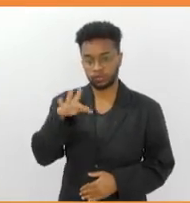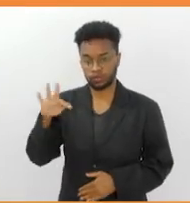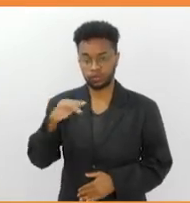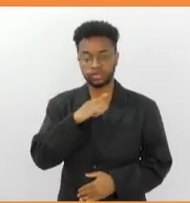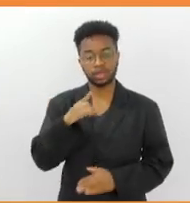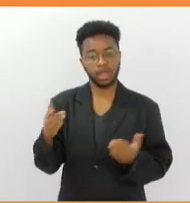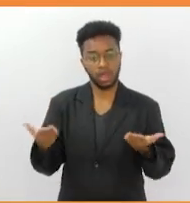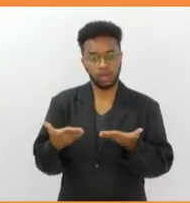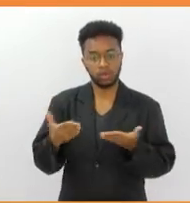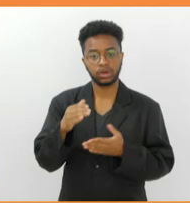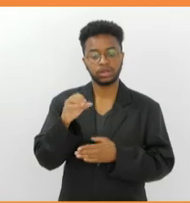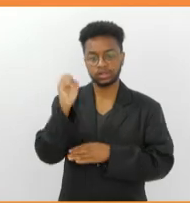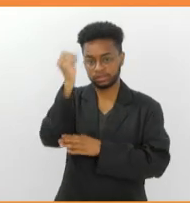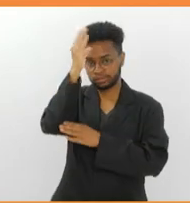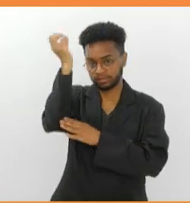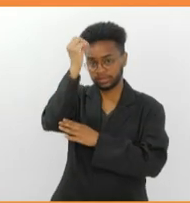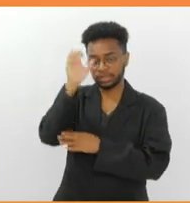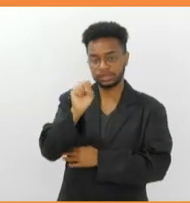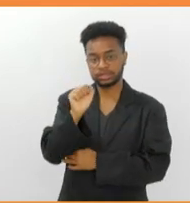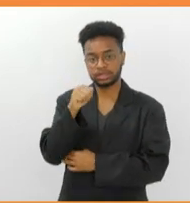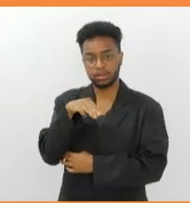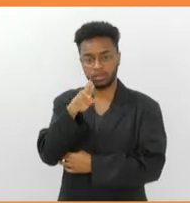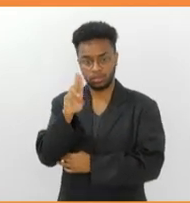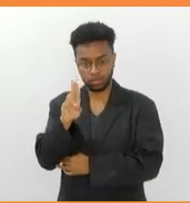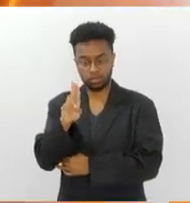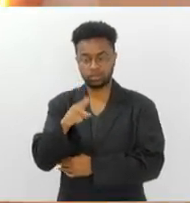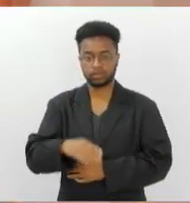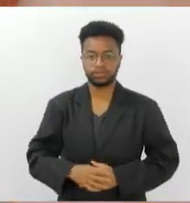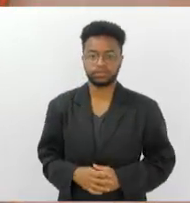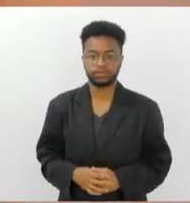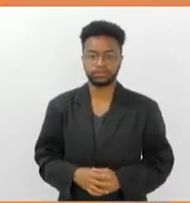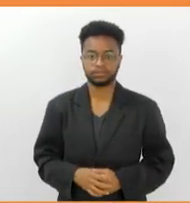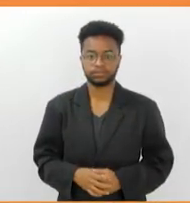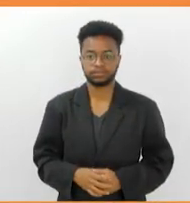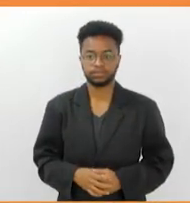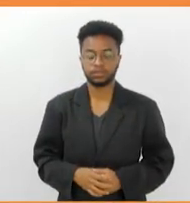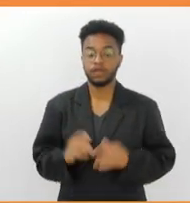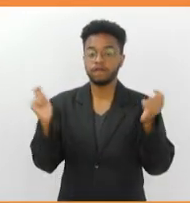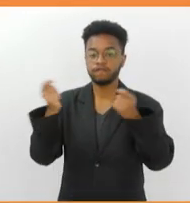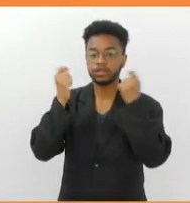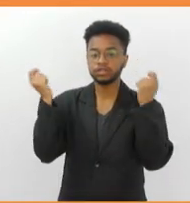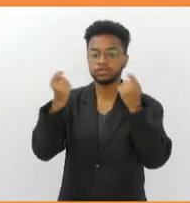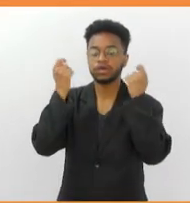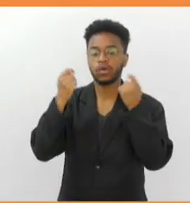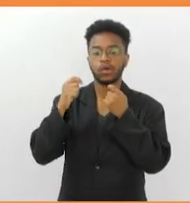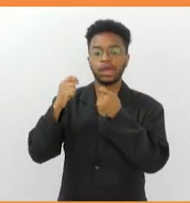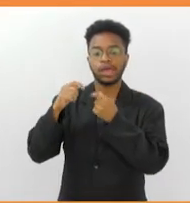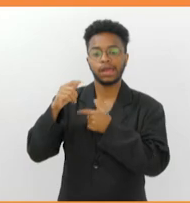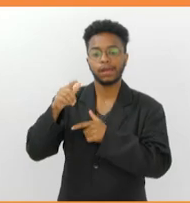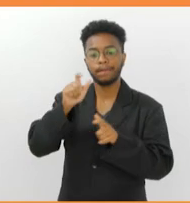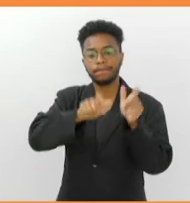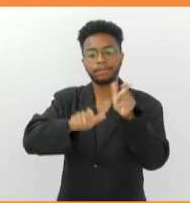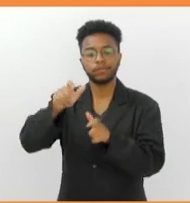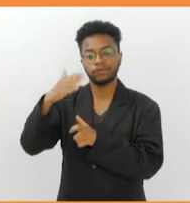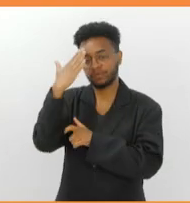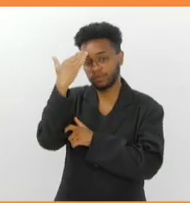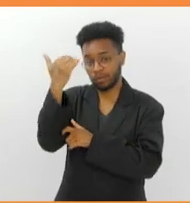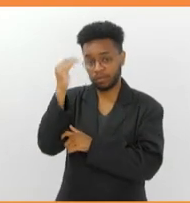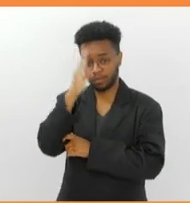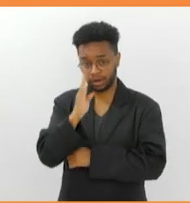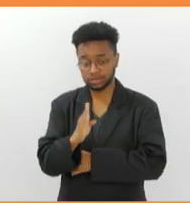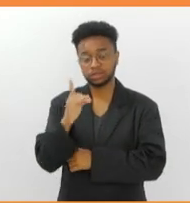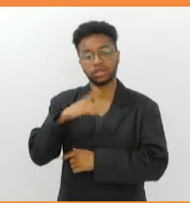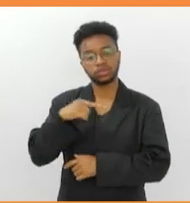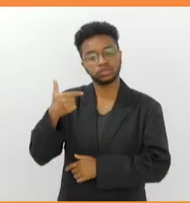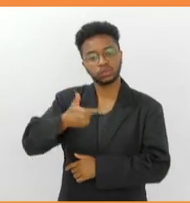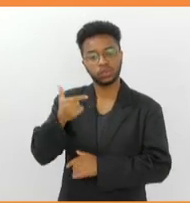contar com SAMU, Serviço de Atendimento Móvel de Urgência. Festival Clássicos do Brasil chega à segunda edição na Marina